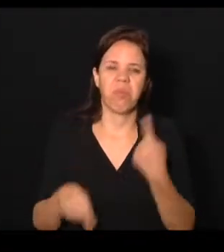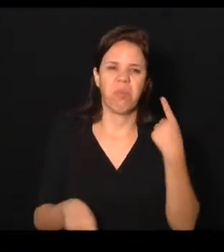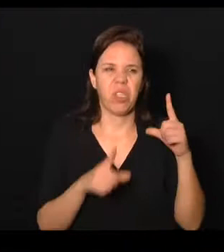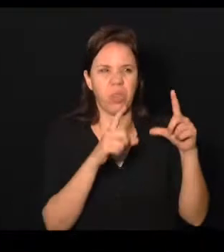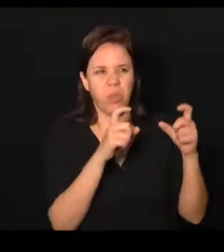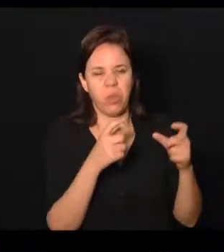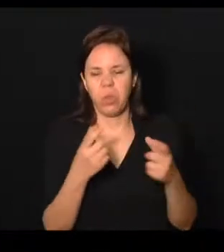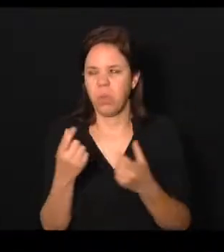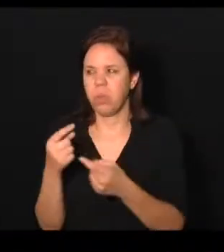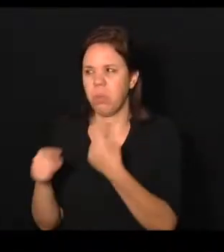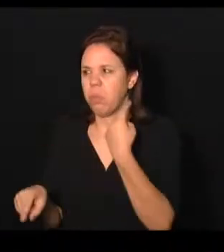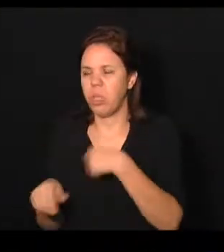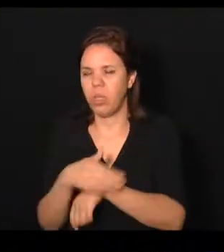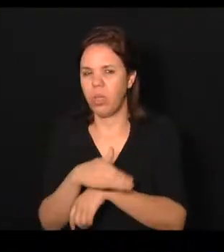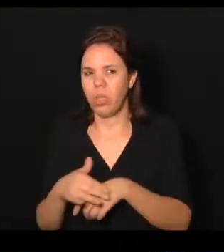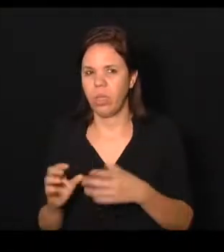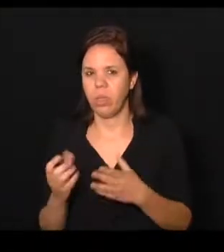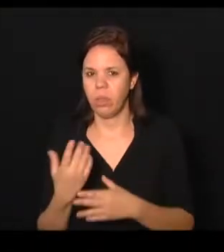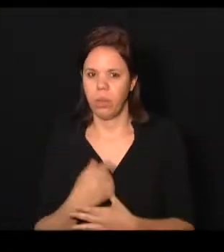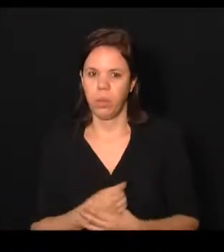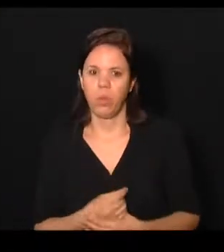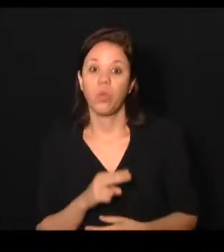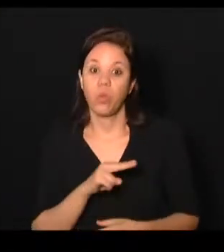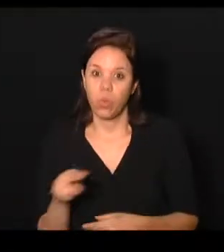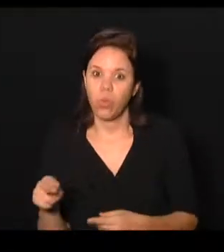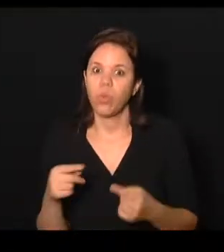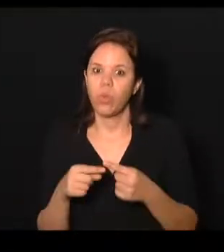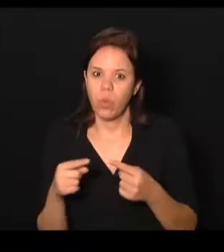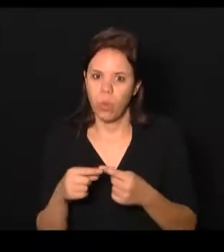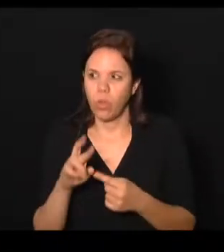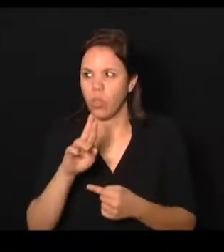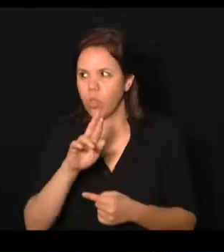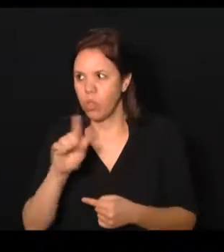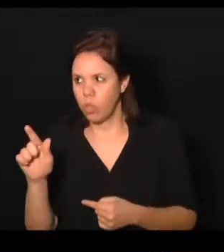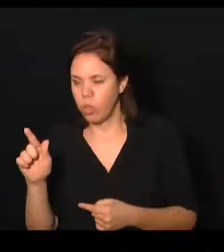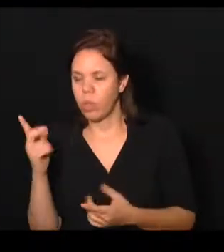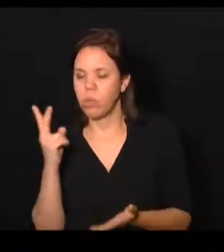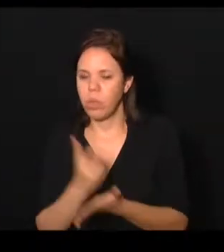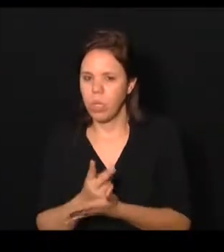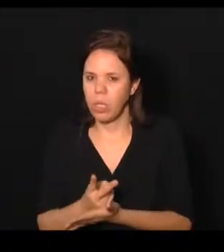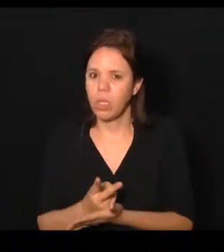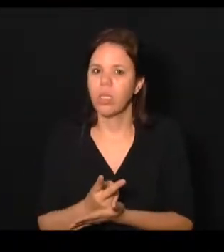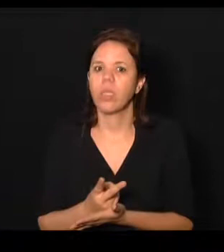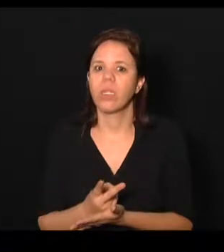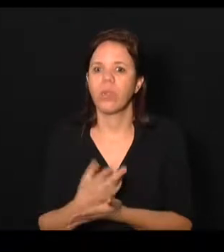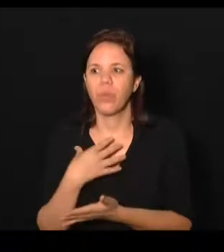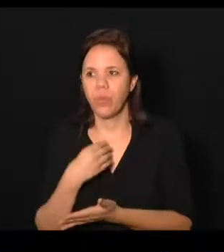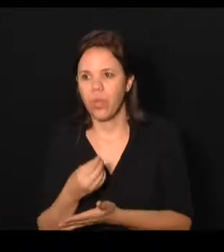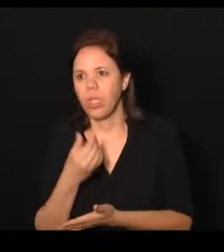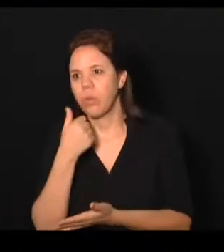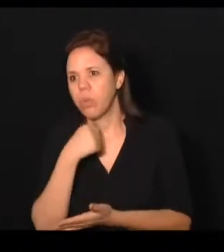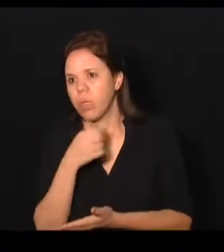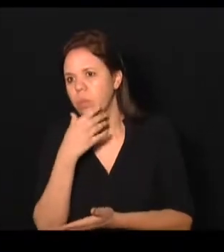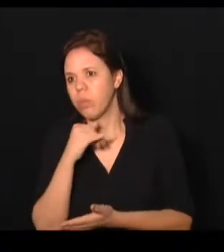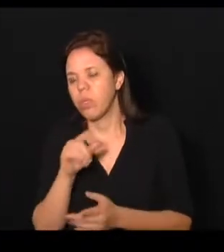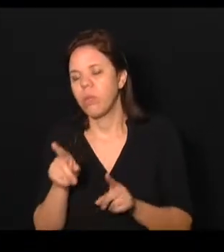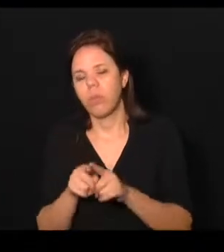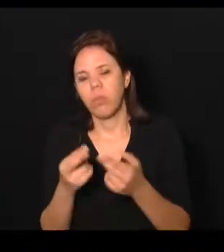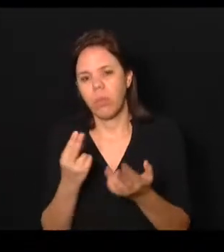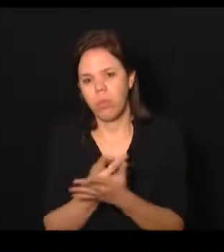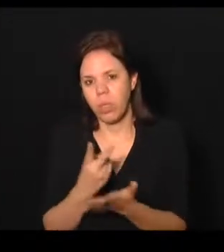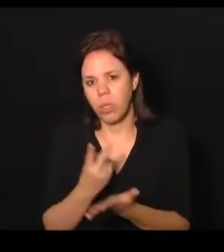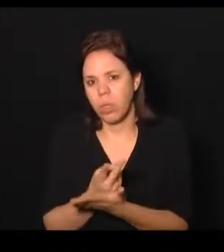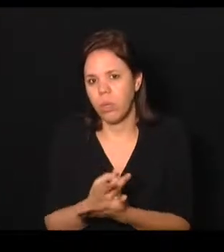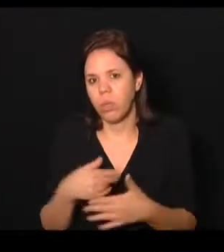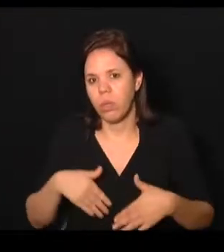não bate o endereço que ele está citando, mas o nome bate, o RG é o mesmo, a filiação também. Ou seja, a pessoa é ele, porque filho do mesmo pai, da mesma